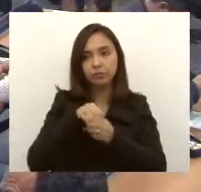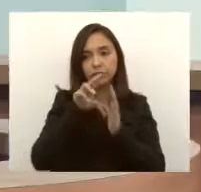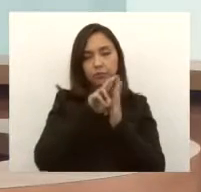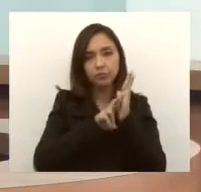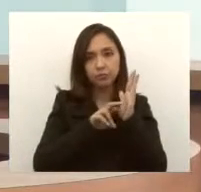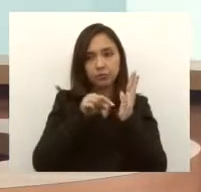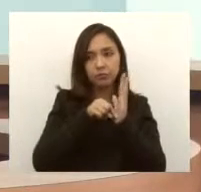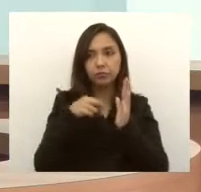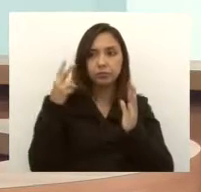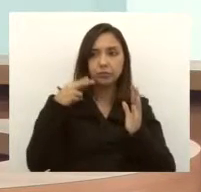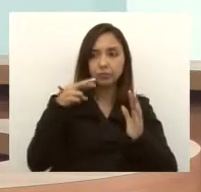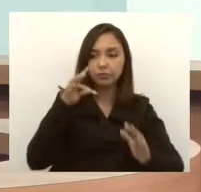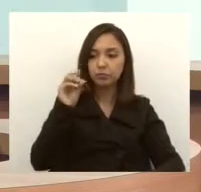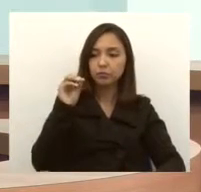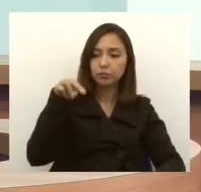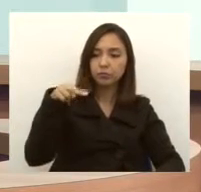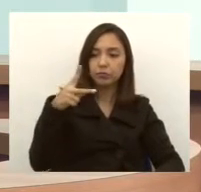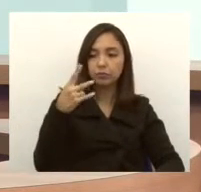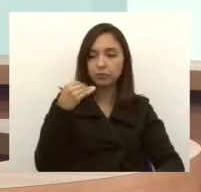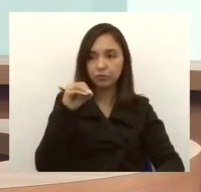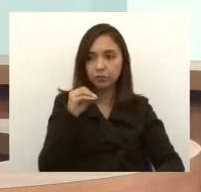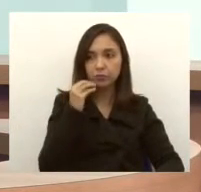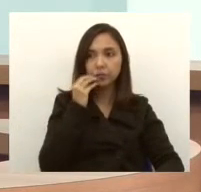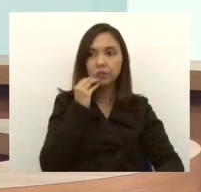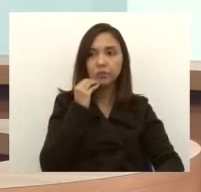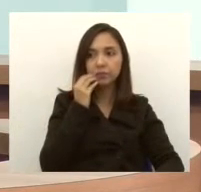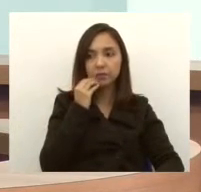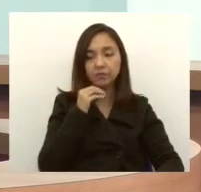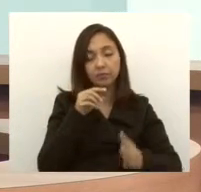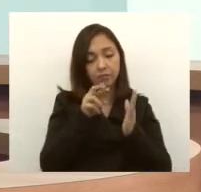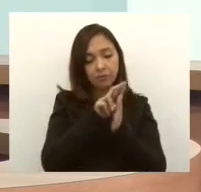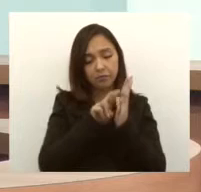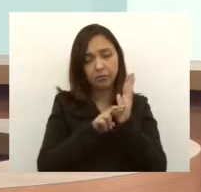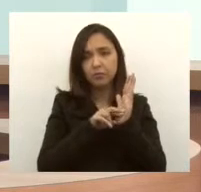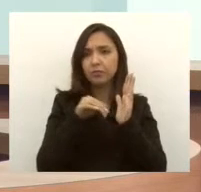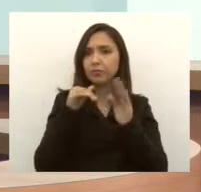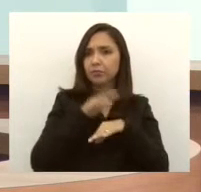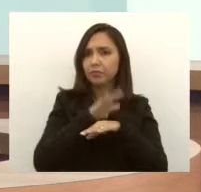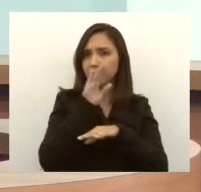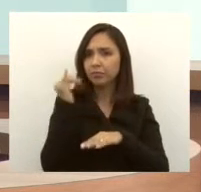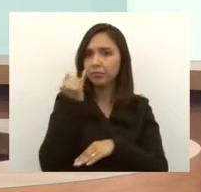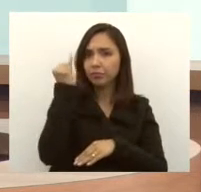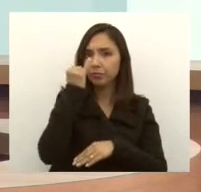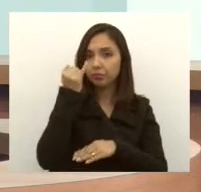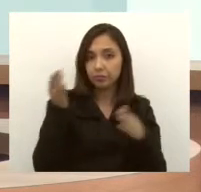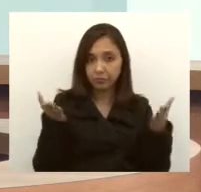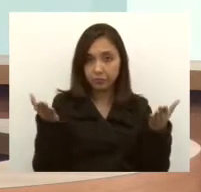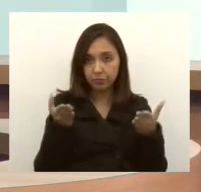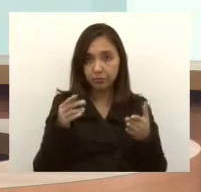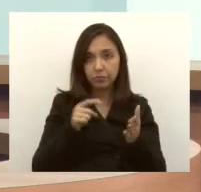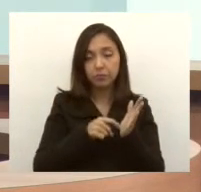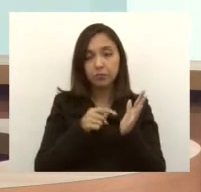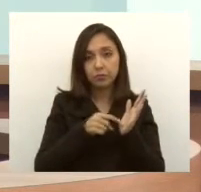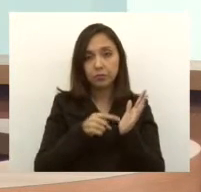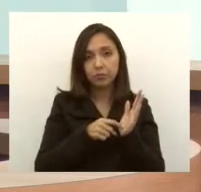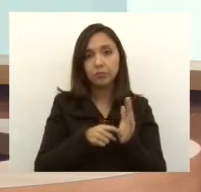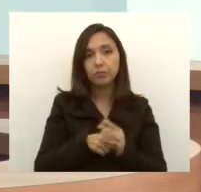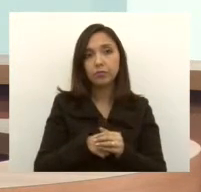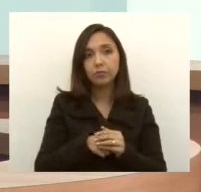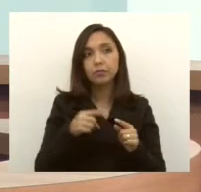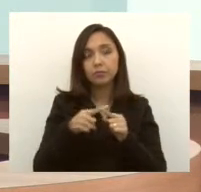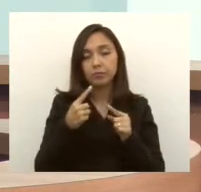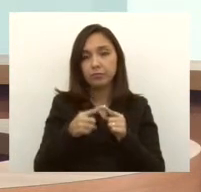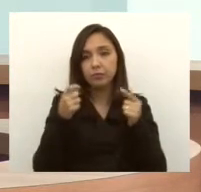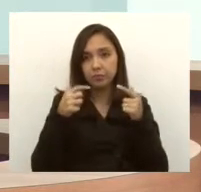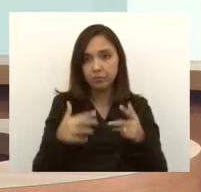do vereador Toninho Magalhães, talvez o requerimento mais importante dessa primeira parte da pauta, que se